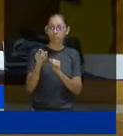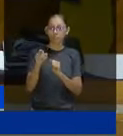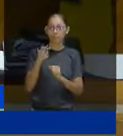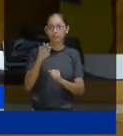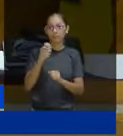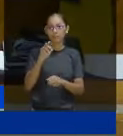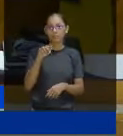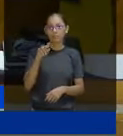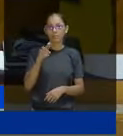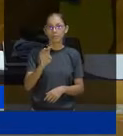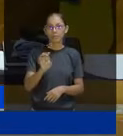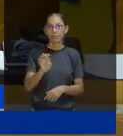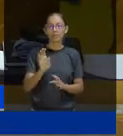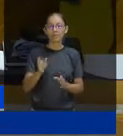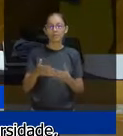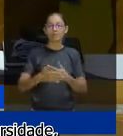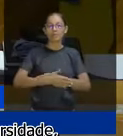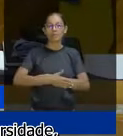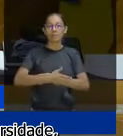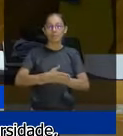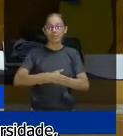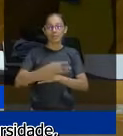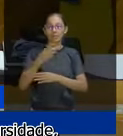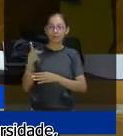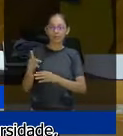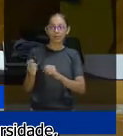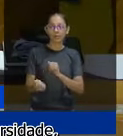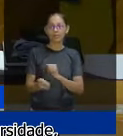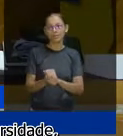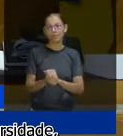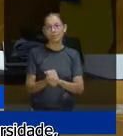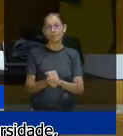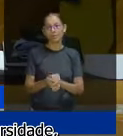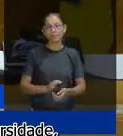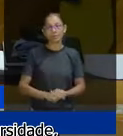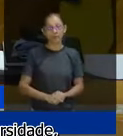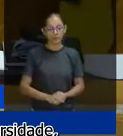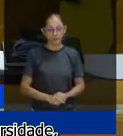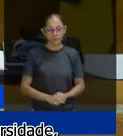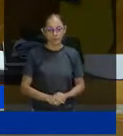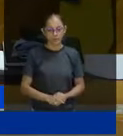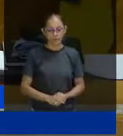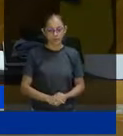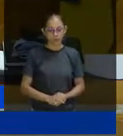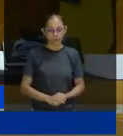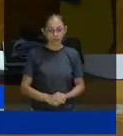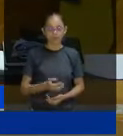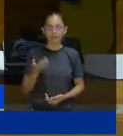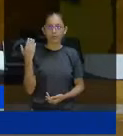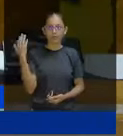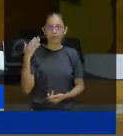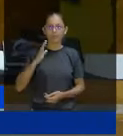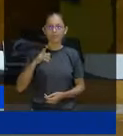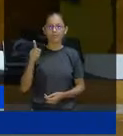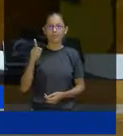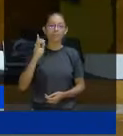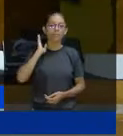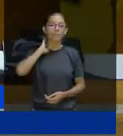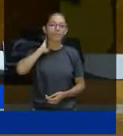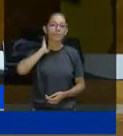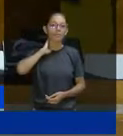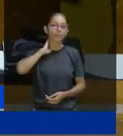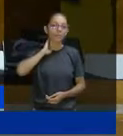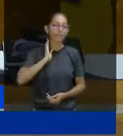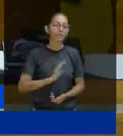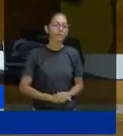talvez naquela época, quando nós ingressamos ali na universidade, pela conjuntura, né, da